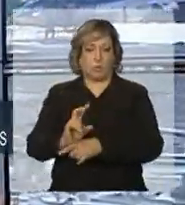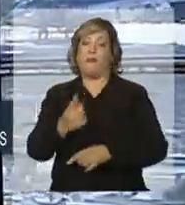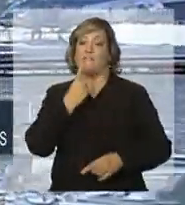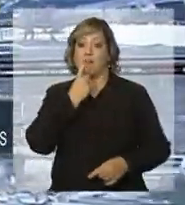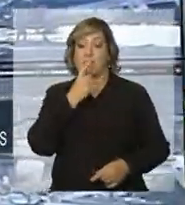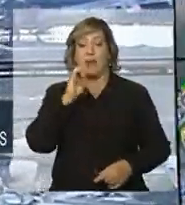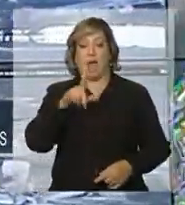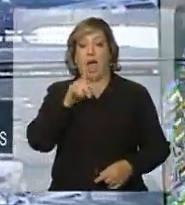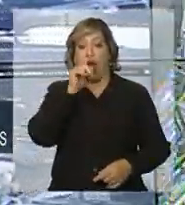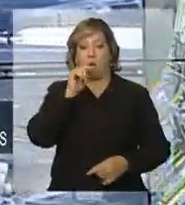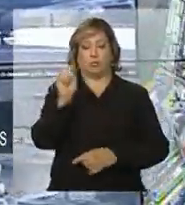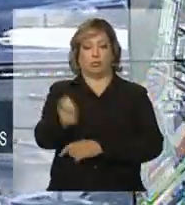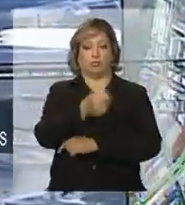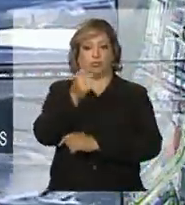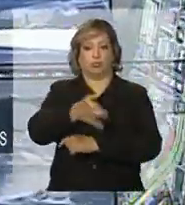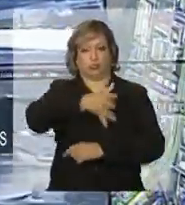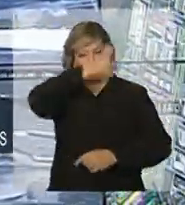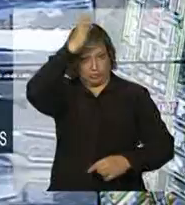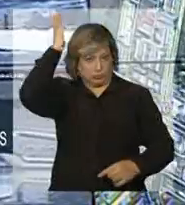Embaixo...